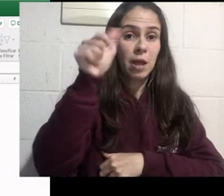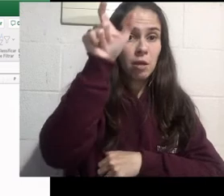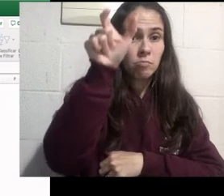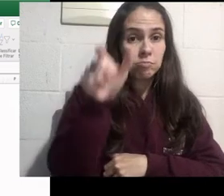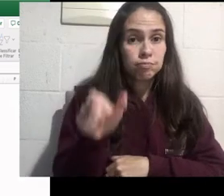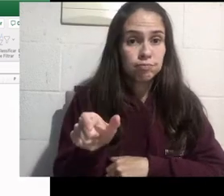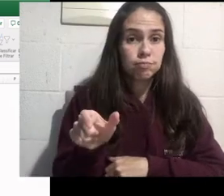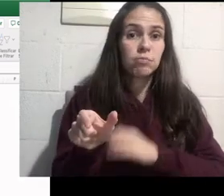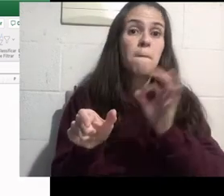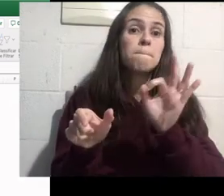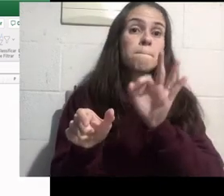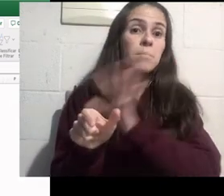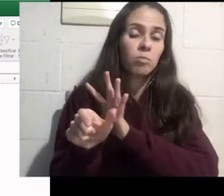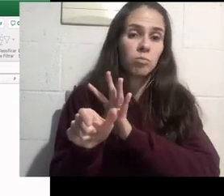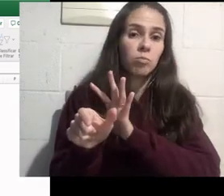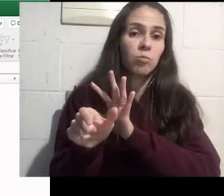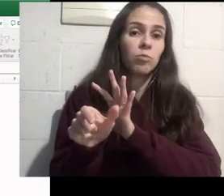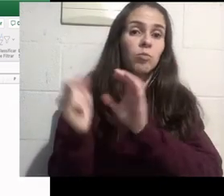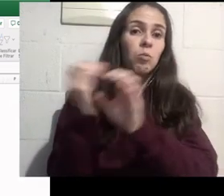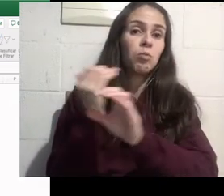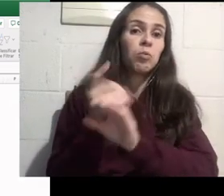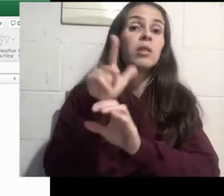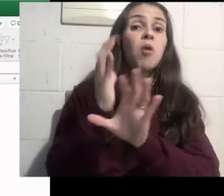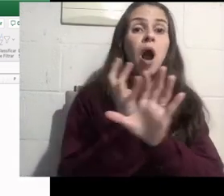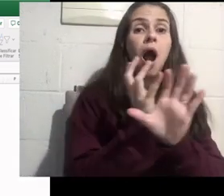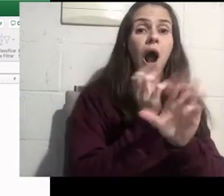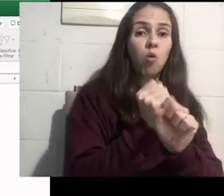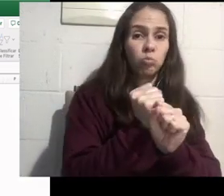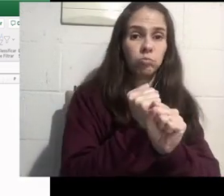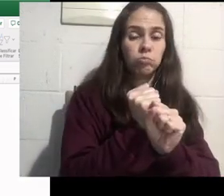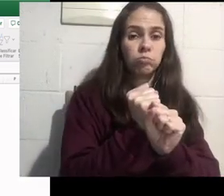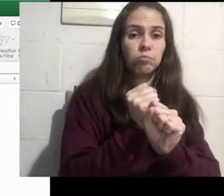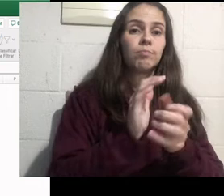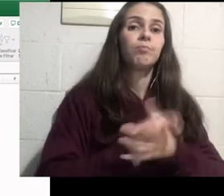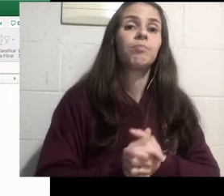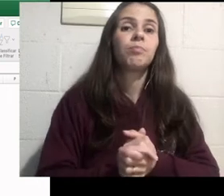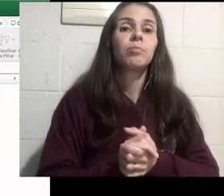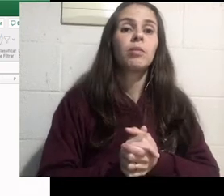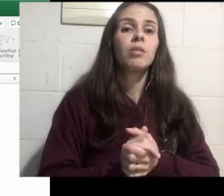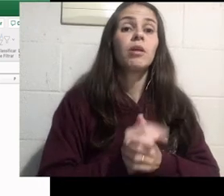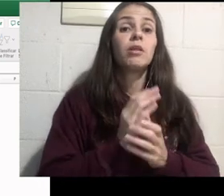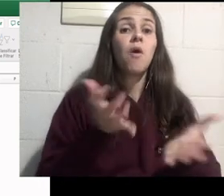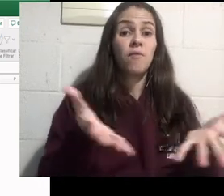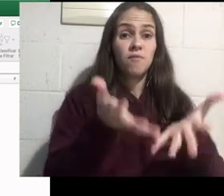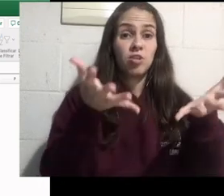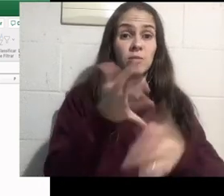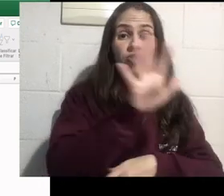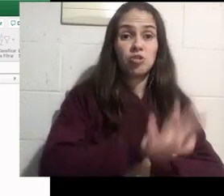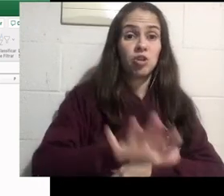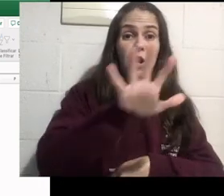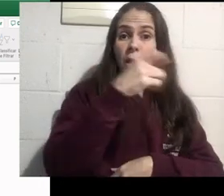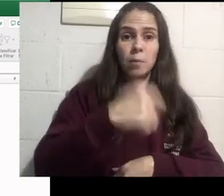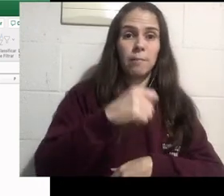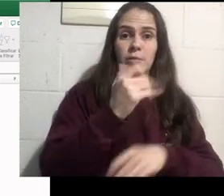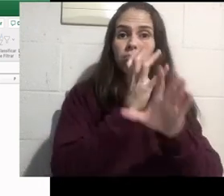de informações já preenchidas antes e aqui é um cálculo a partir desses dados. Então, no investimento total, a gente não vai ter que, né,